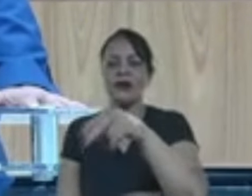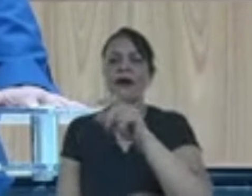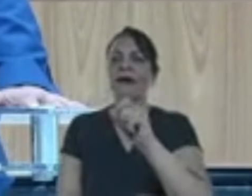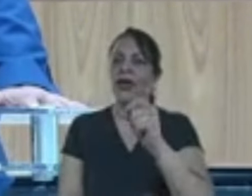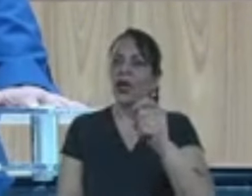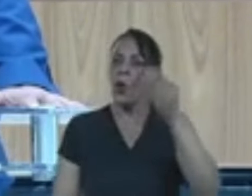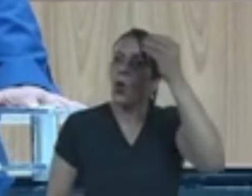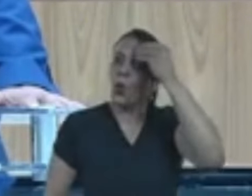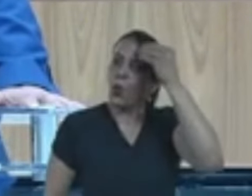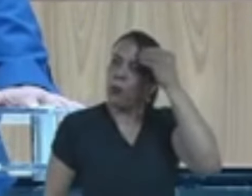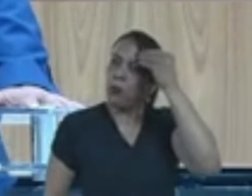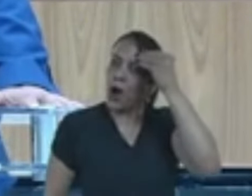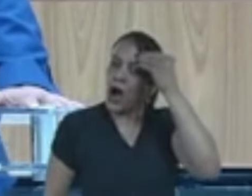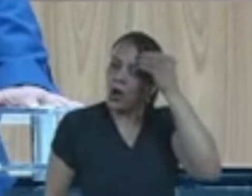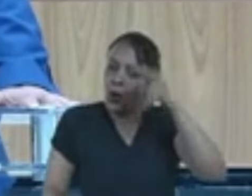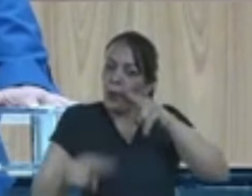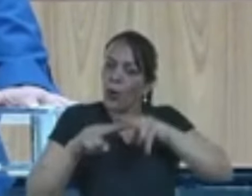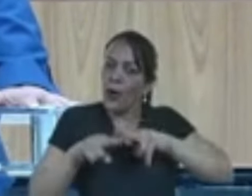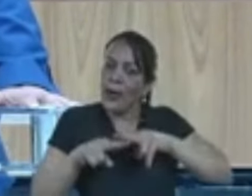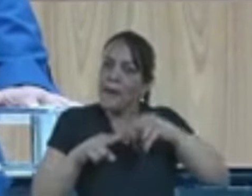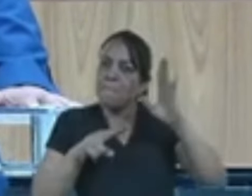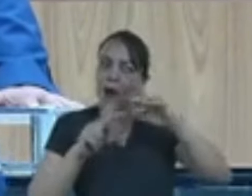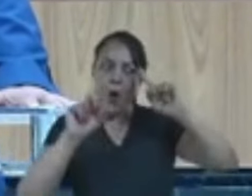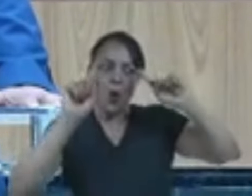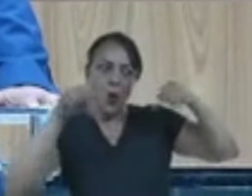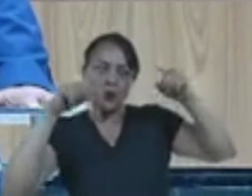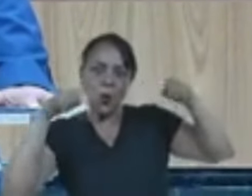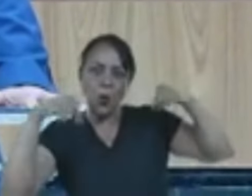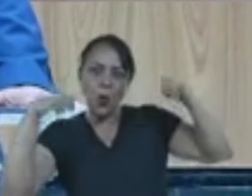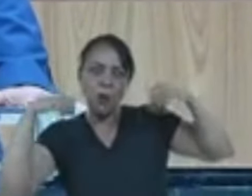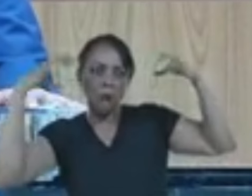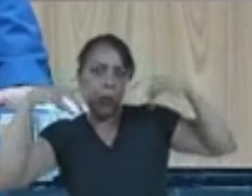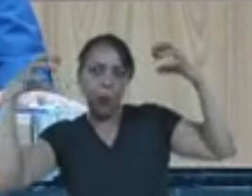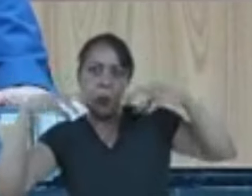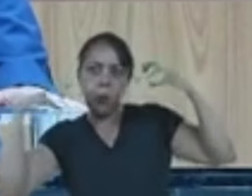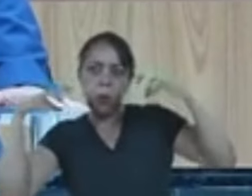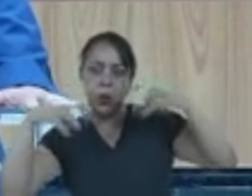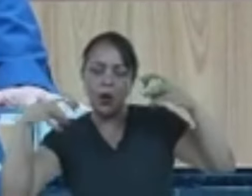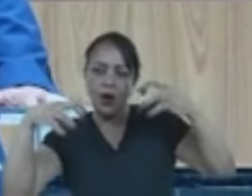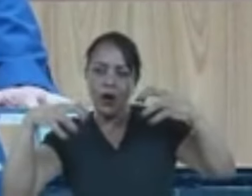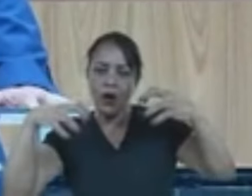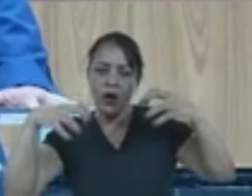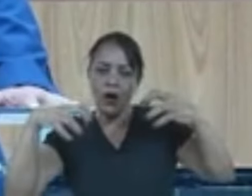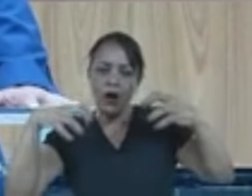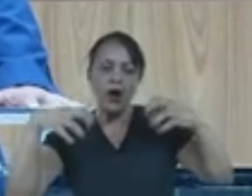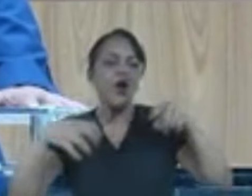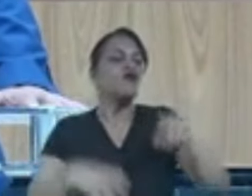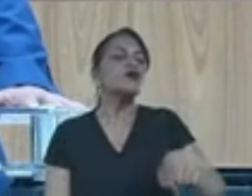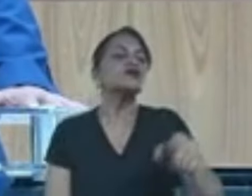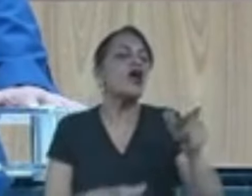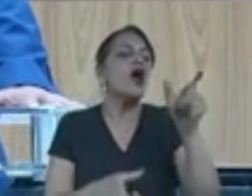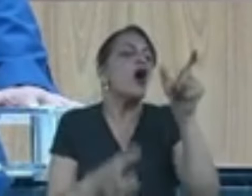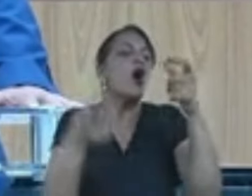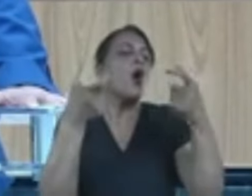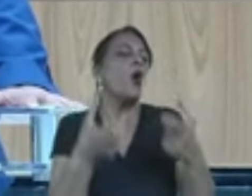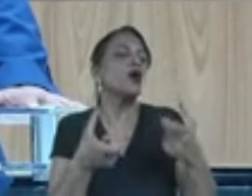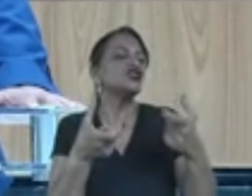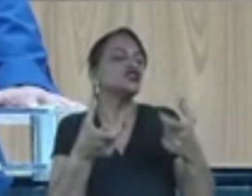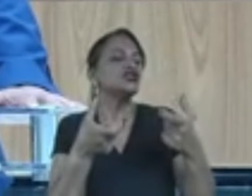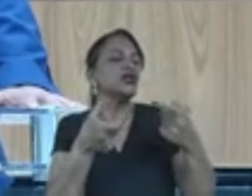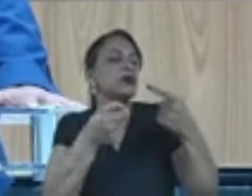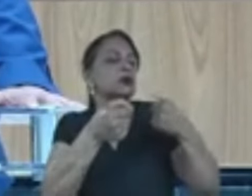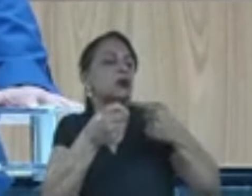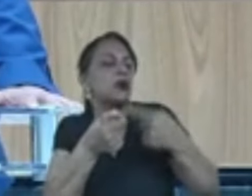este mal que nos aconteceu? Qual é a sua ocupação? De onde você vem? Qual a